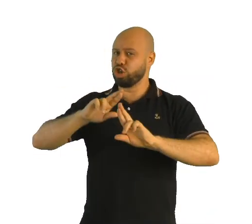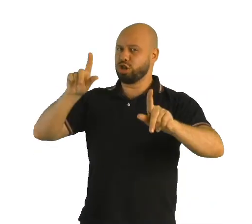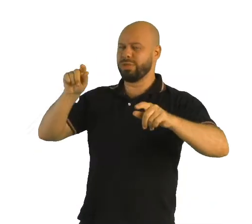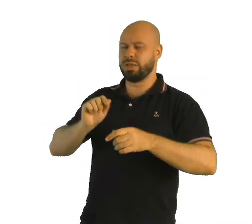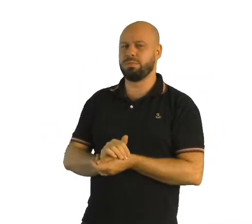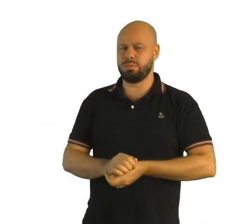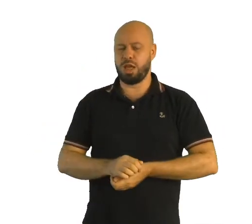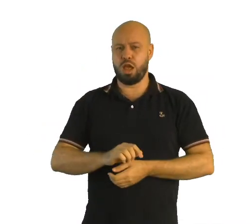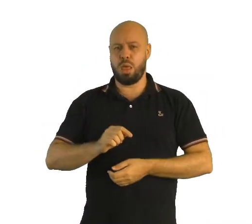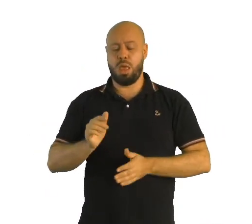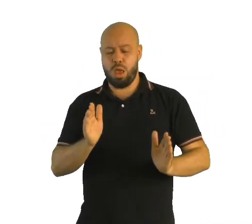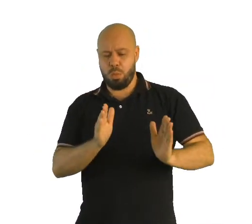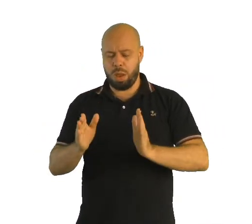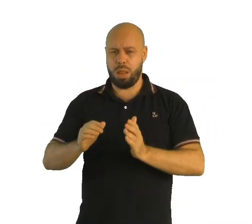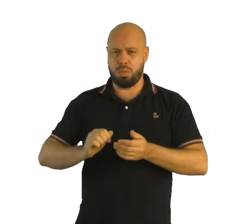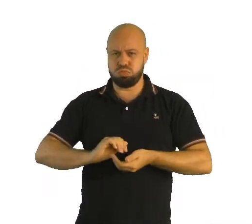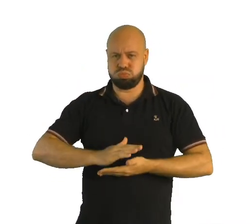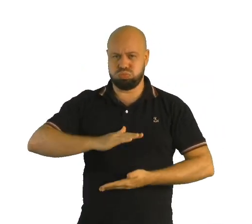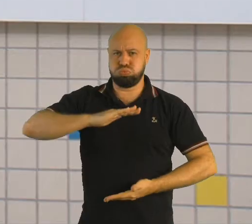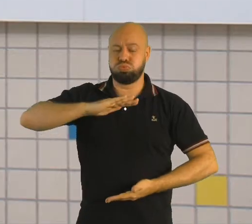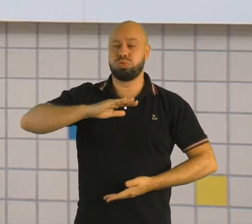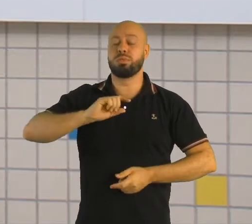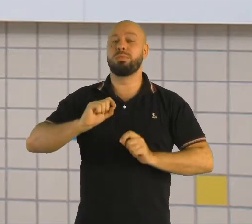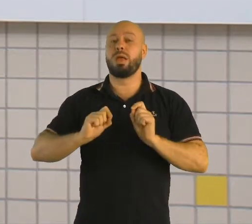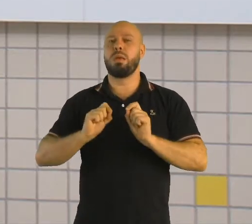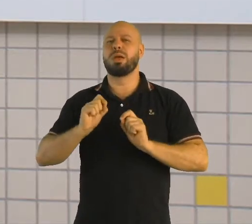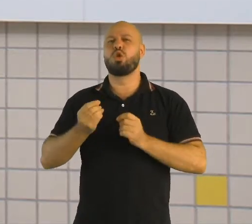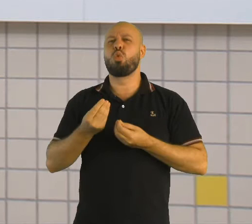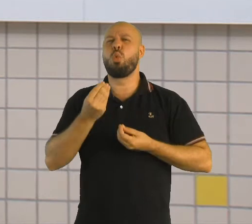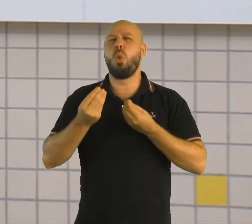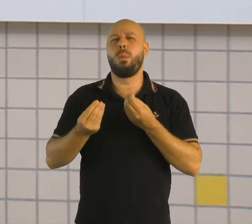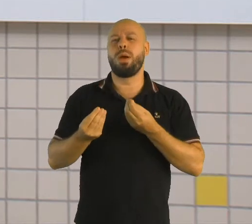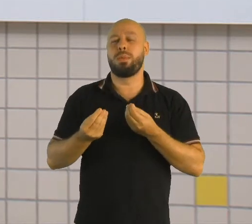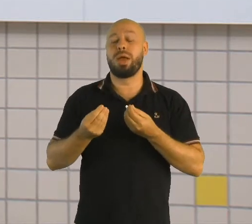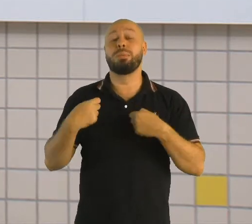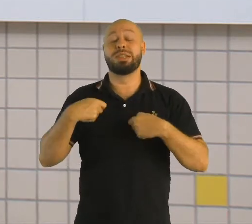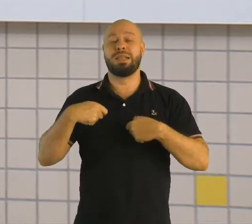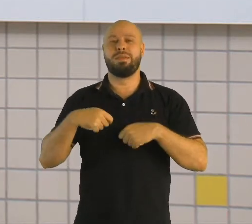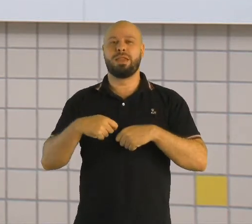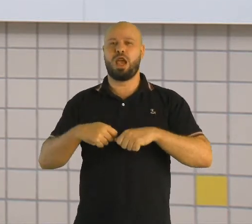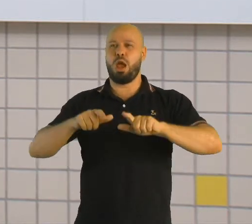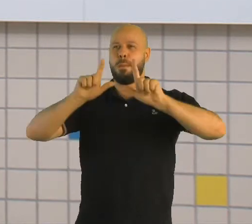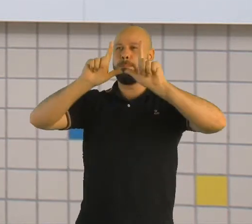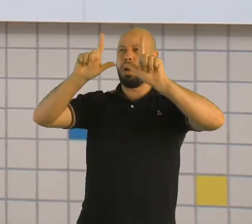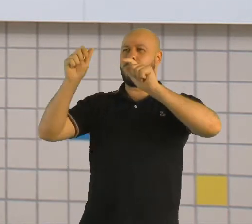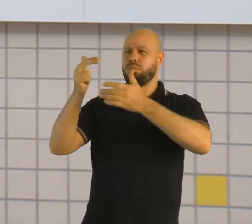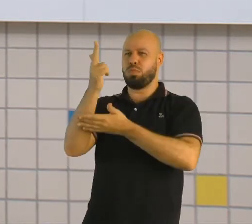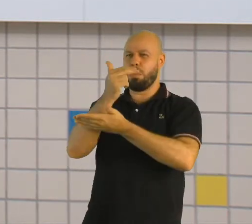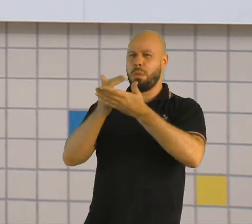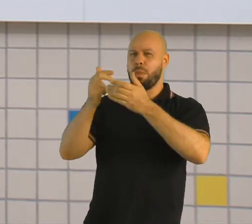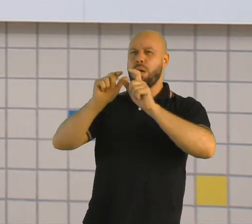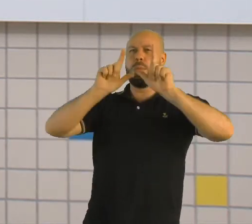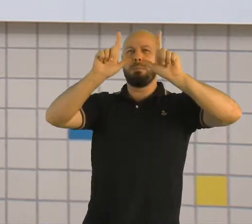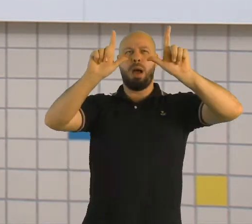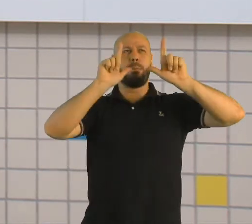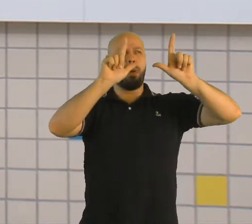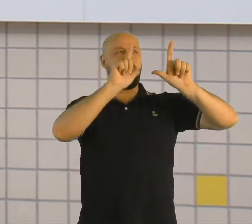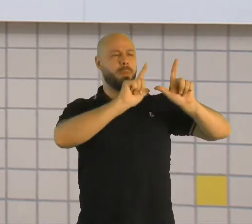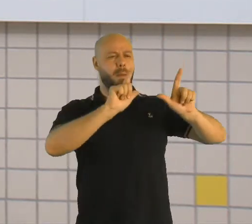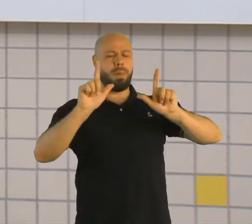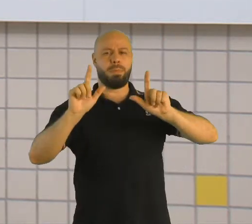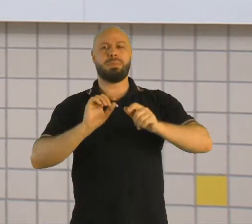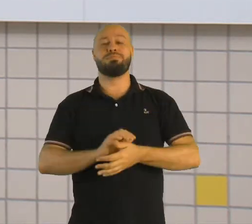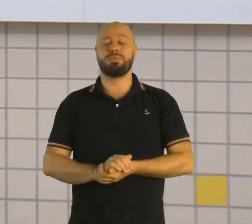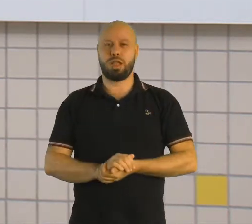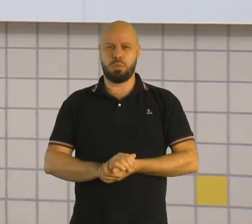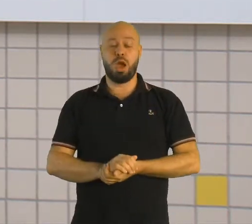pessoa para mostrar que tinha status social, tá, ela deveria ter quadros, pinturas, né, monumentos artísticos, né, com a